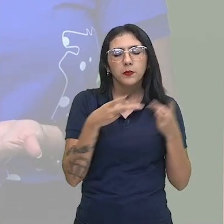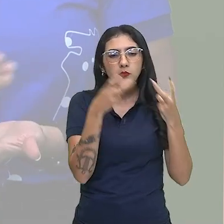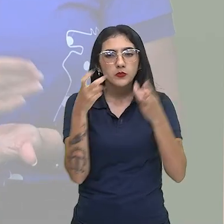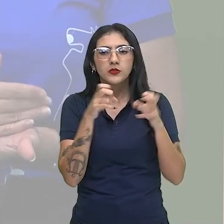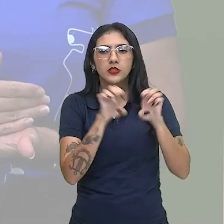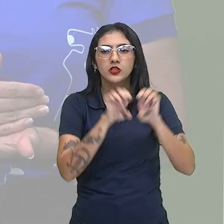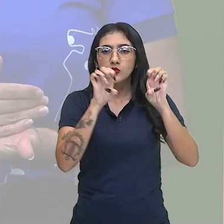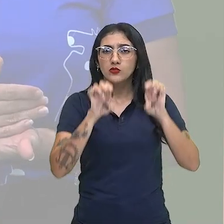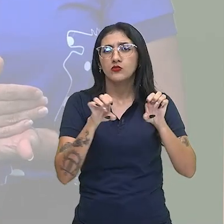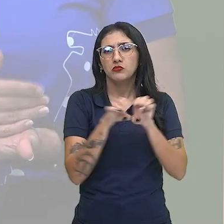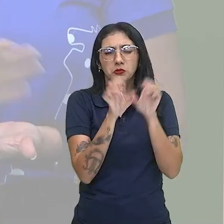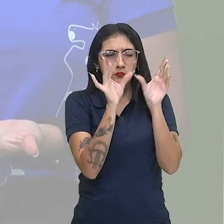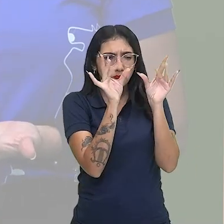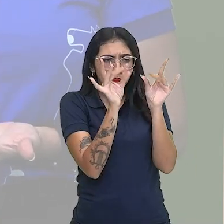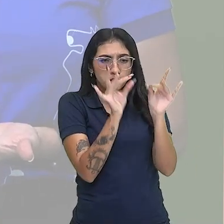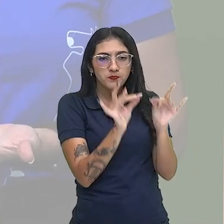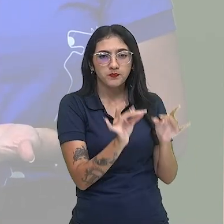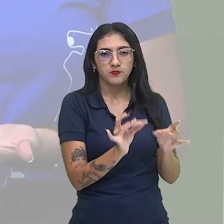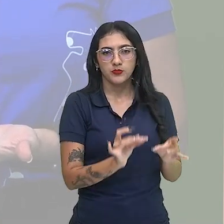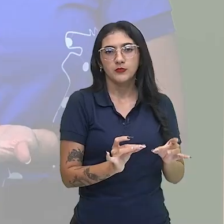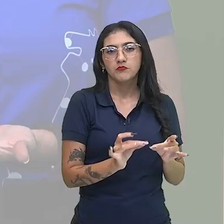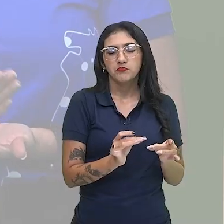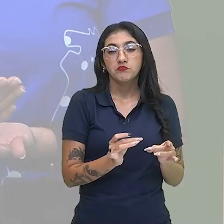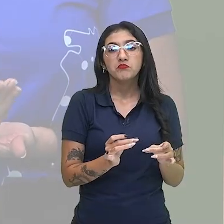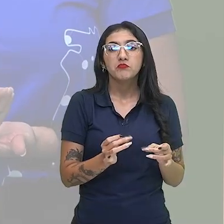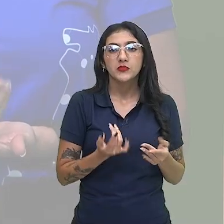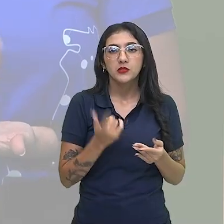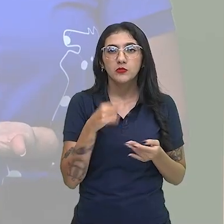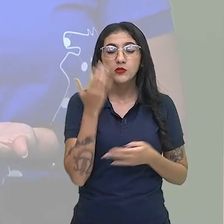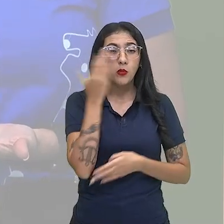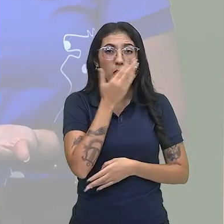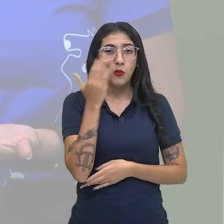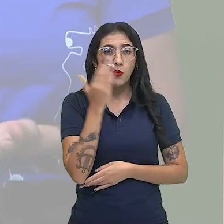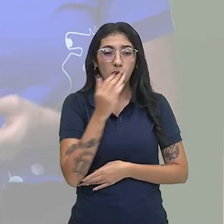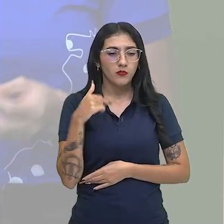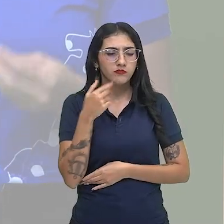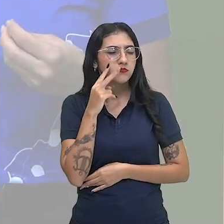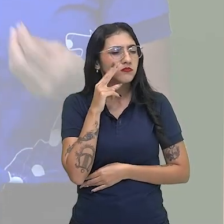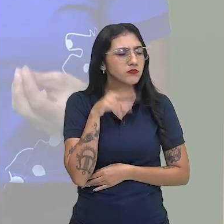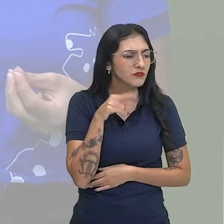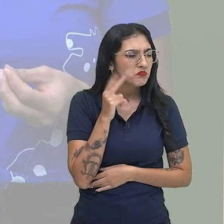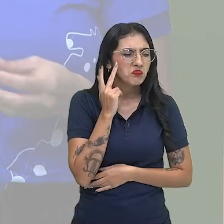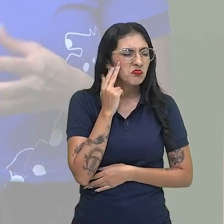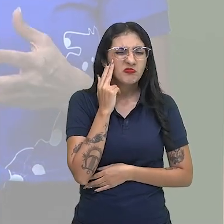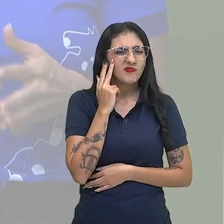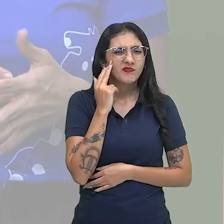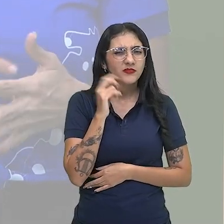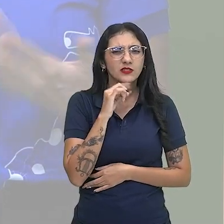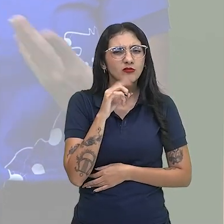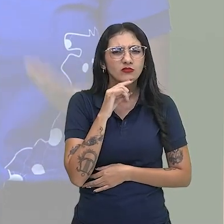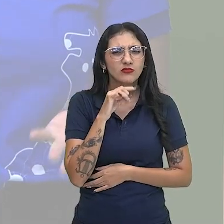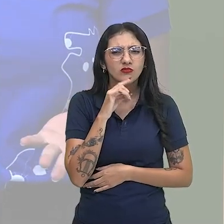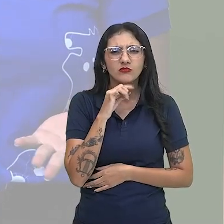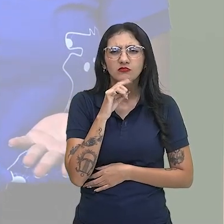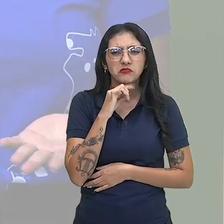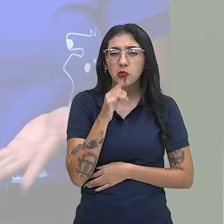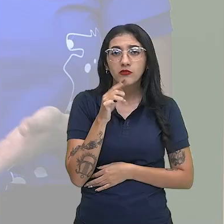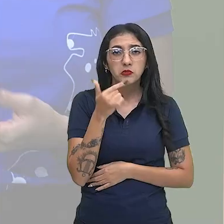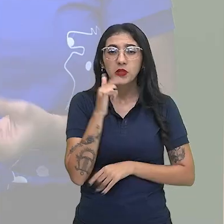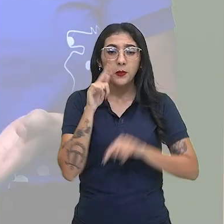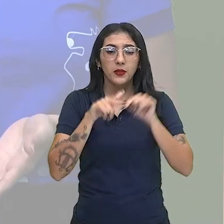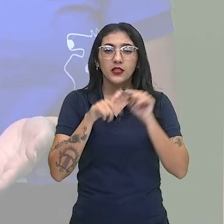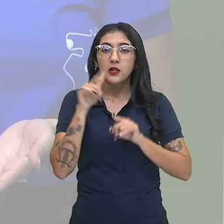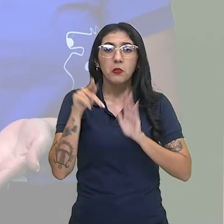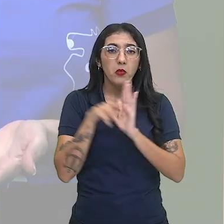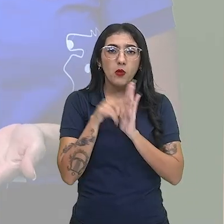de estruturas muito pequenas, ou seja, estruturas invisíveis a olho nu, que é quando os nossos olhos eles estão sem nenhum aparato